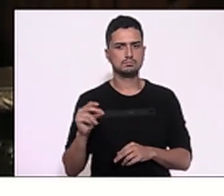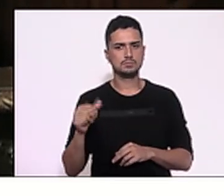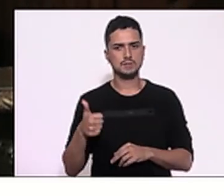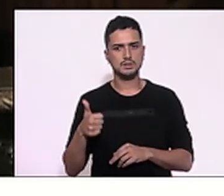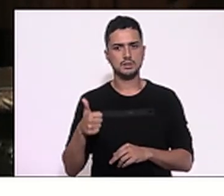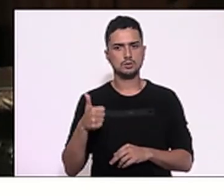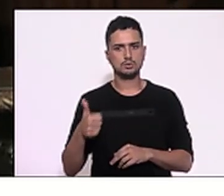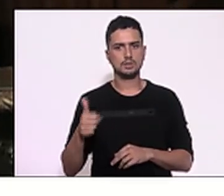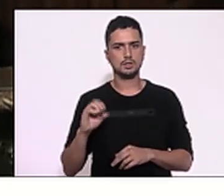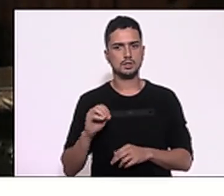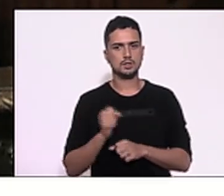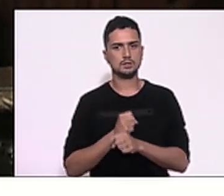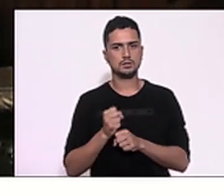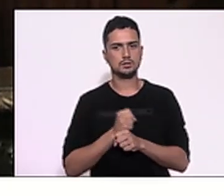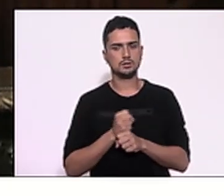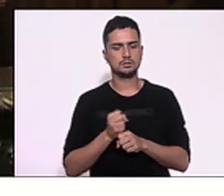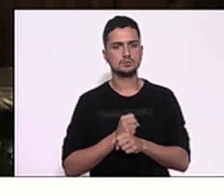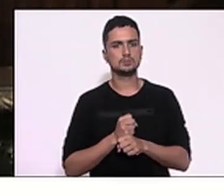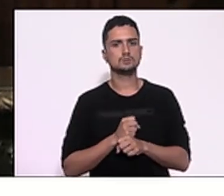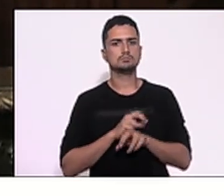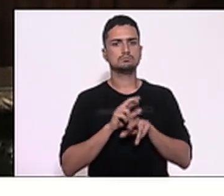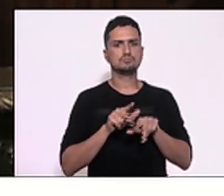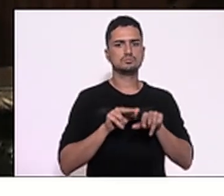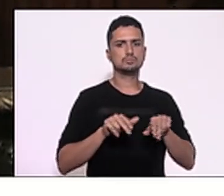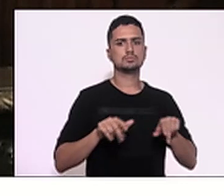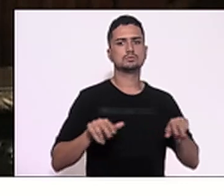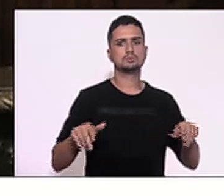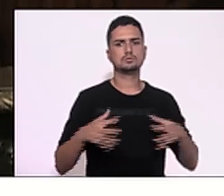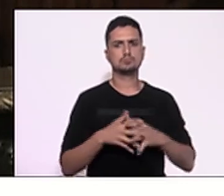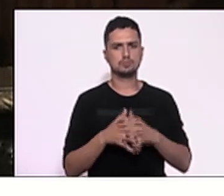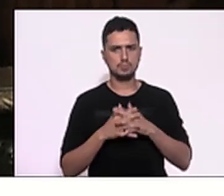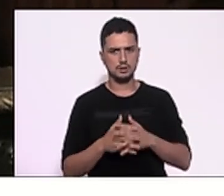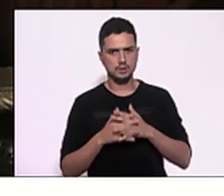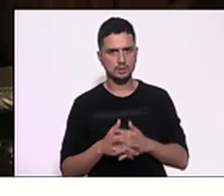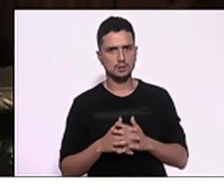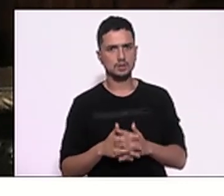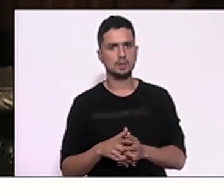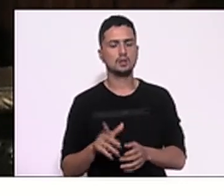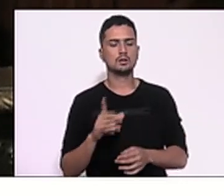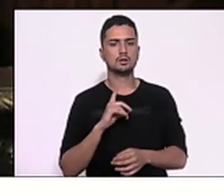110 anos se diversificou, se complexificou e tem